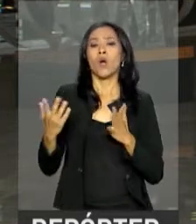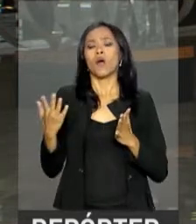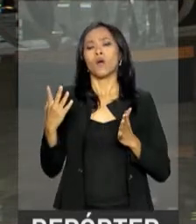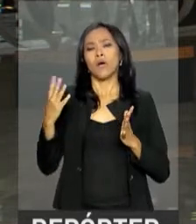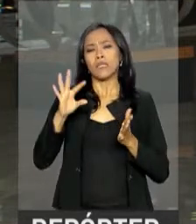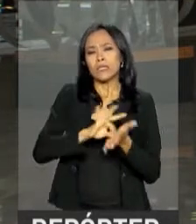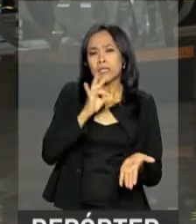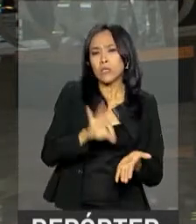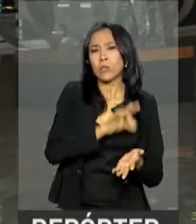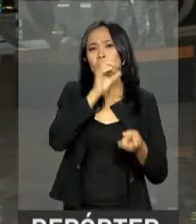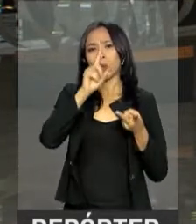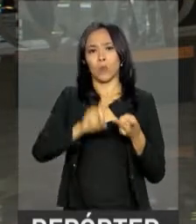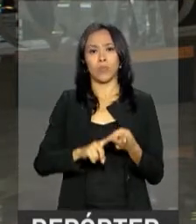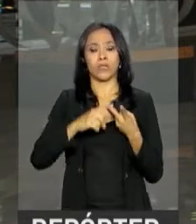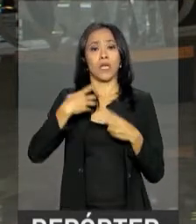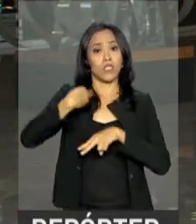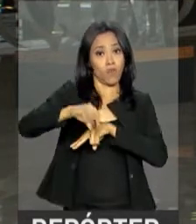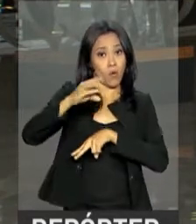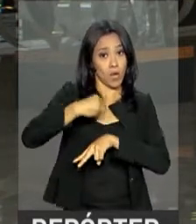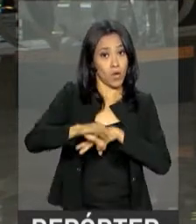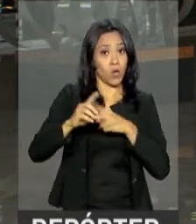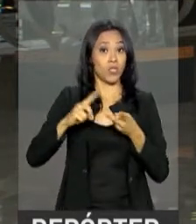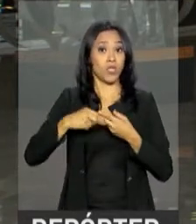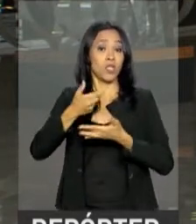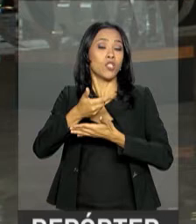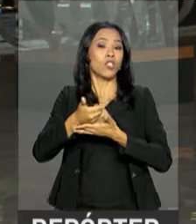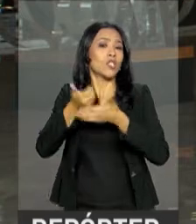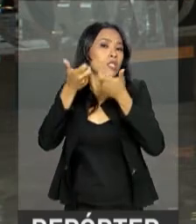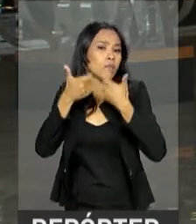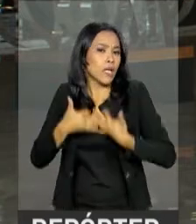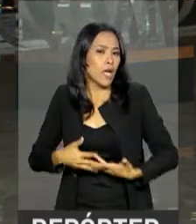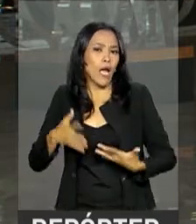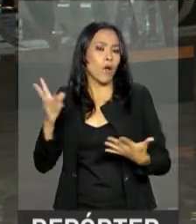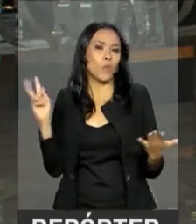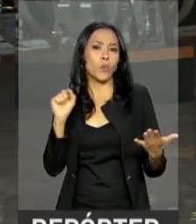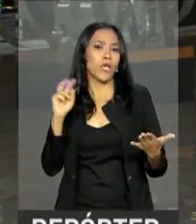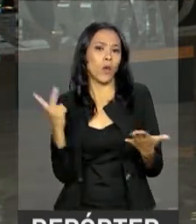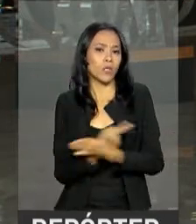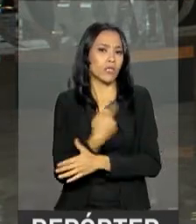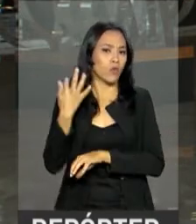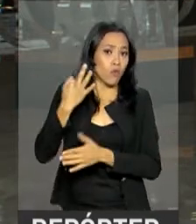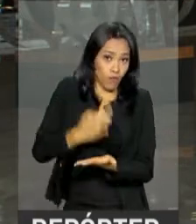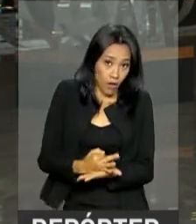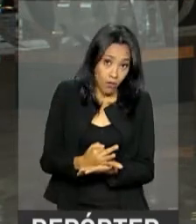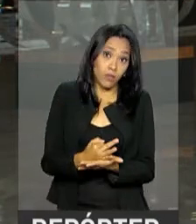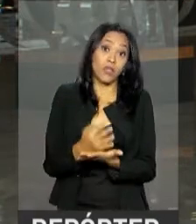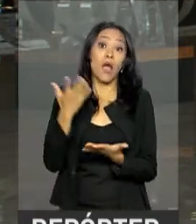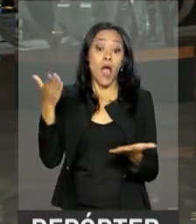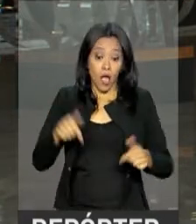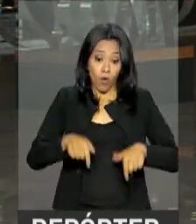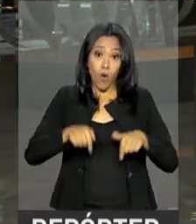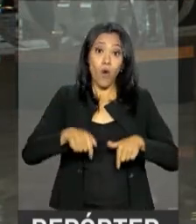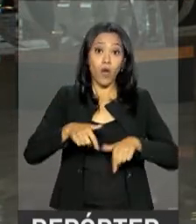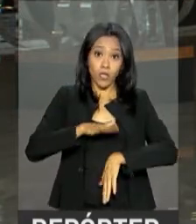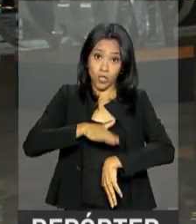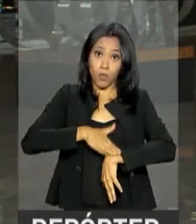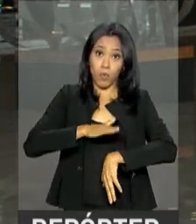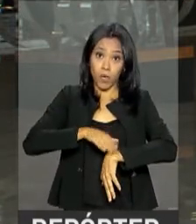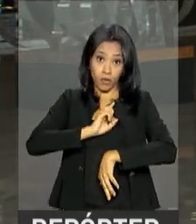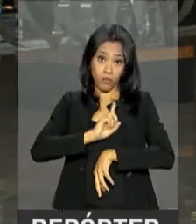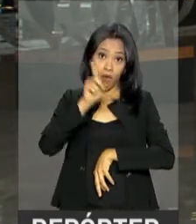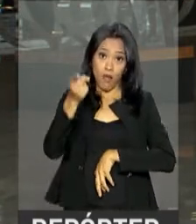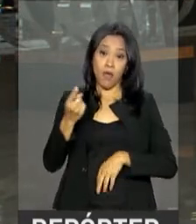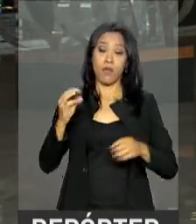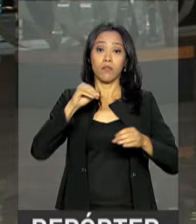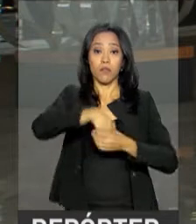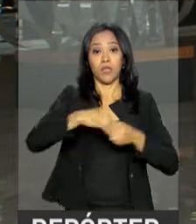e os dados consolidados sobre justificativa e pedidos de isenção estão sendo dados agora neste momento lá no ministério da